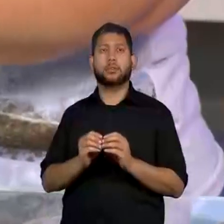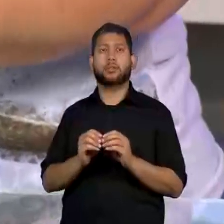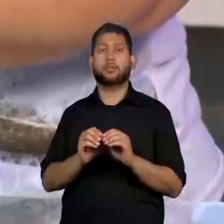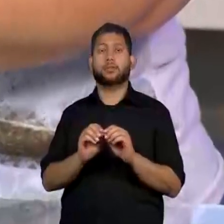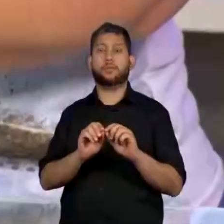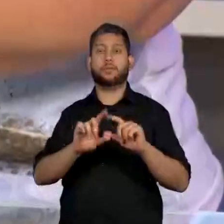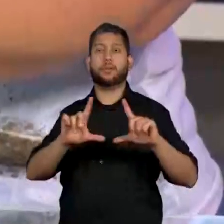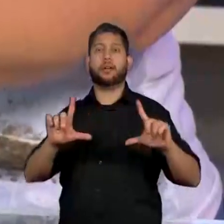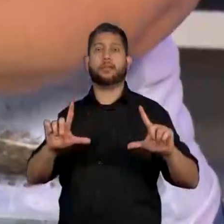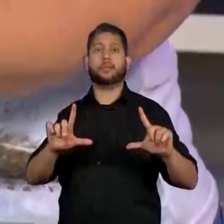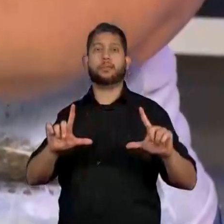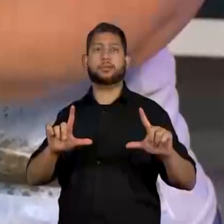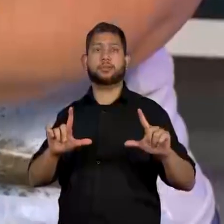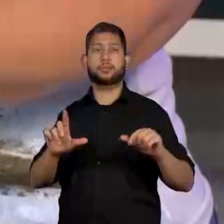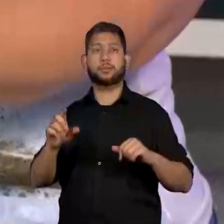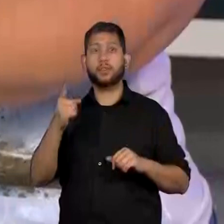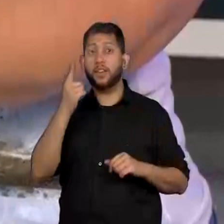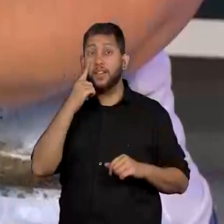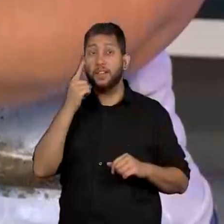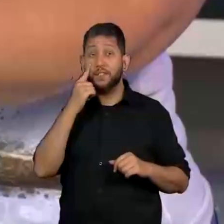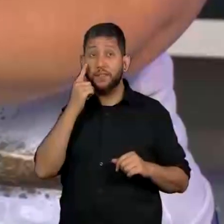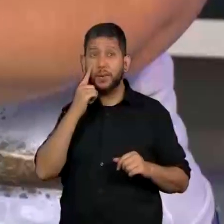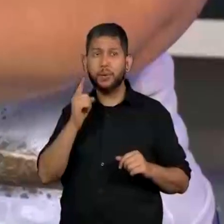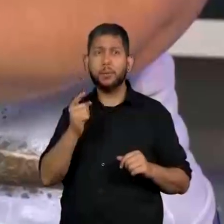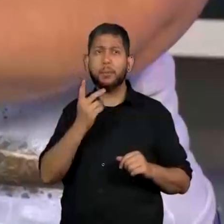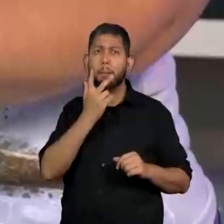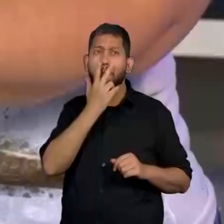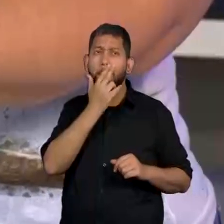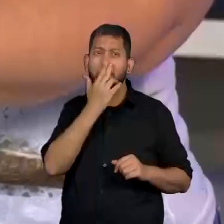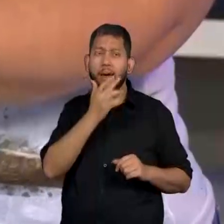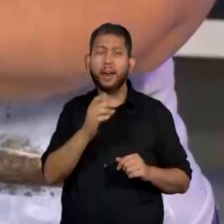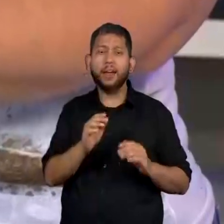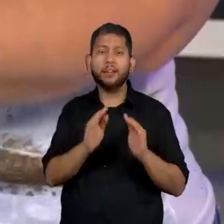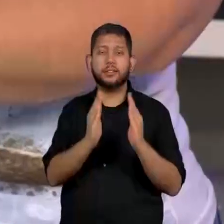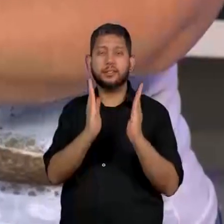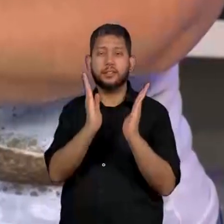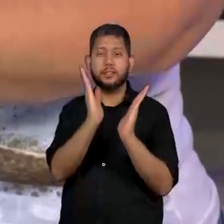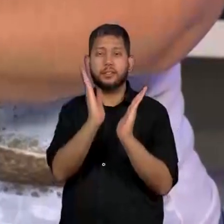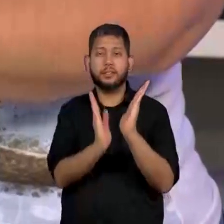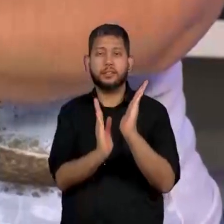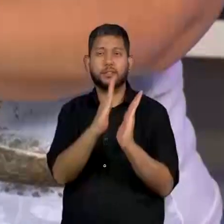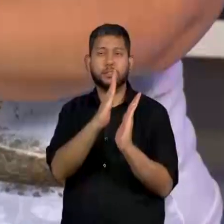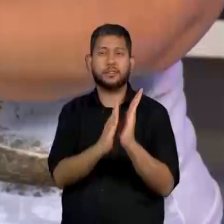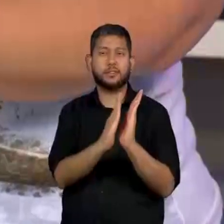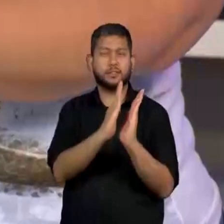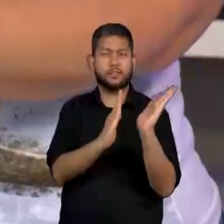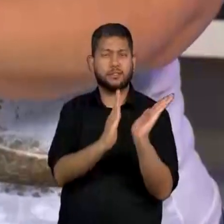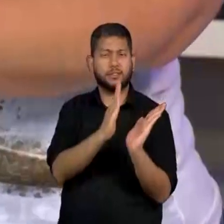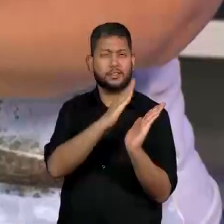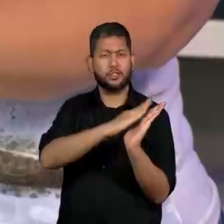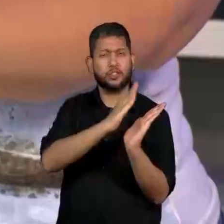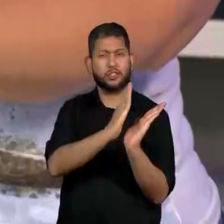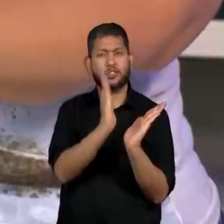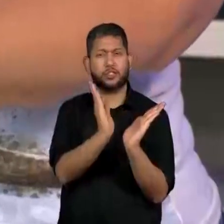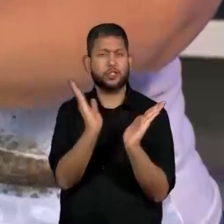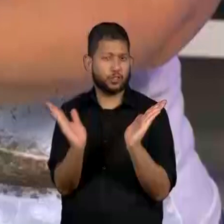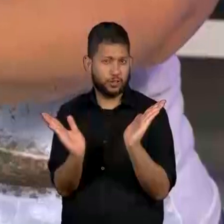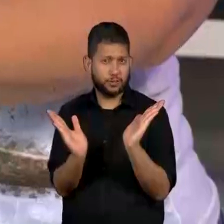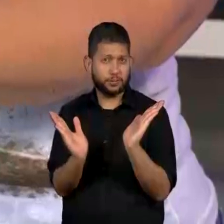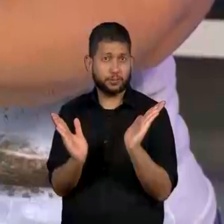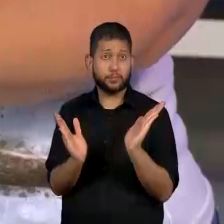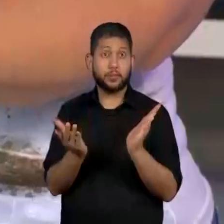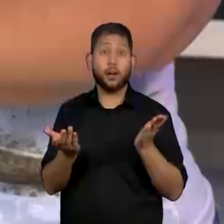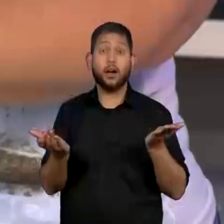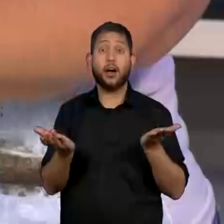maior tá vendo que ficou parecendo um diamante aqui no meio um desenho de um diamante agora a gente vai